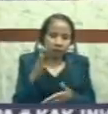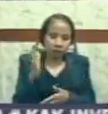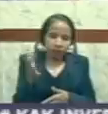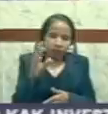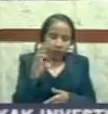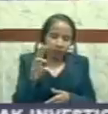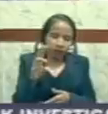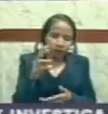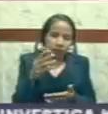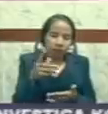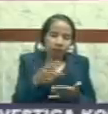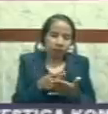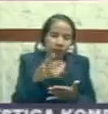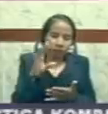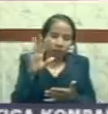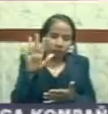56 e proposta 5.